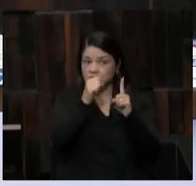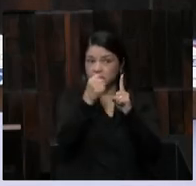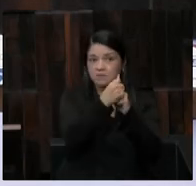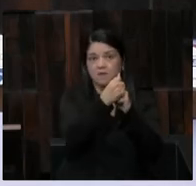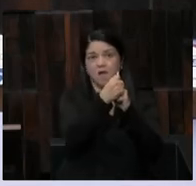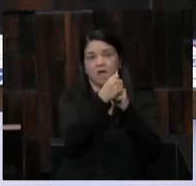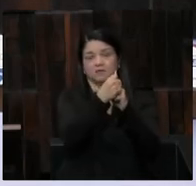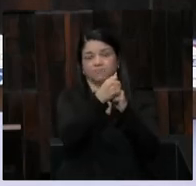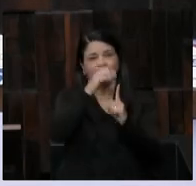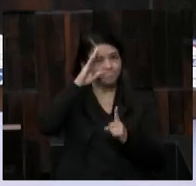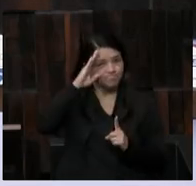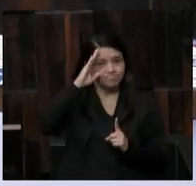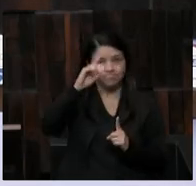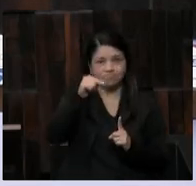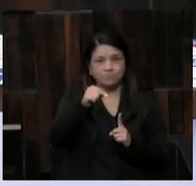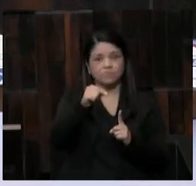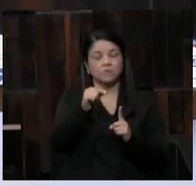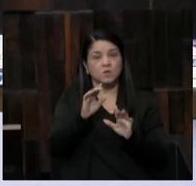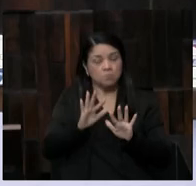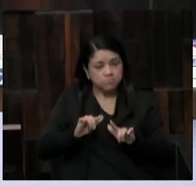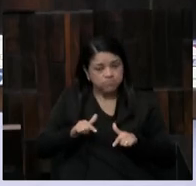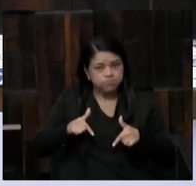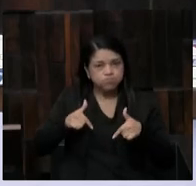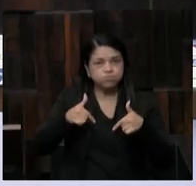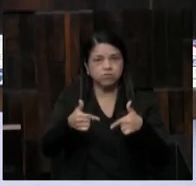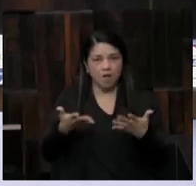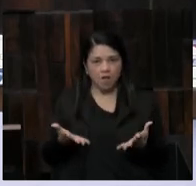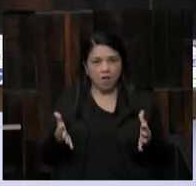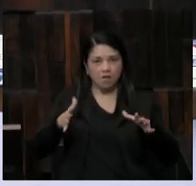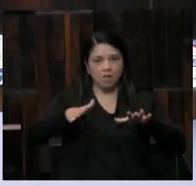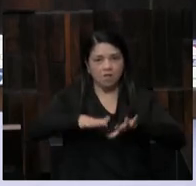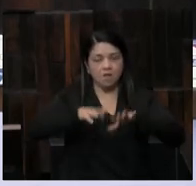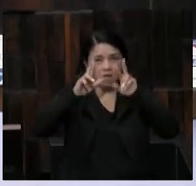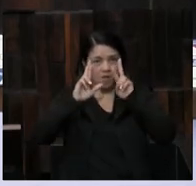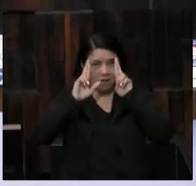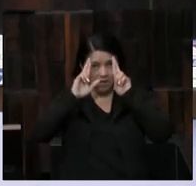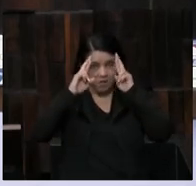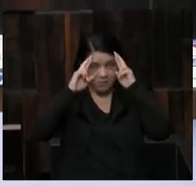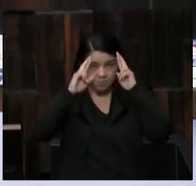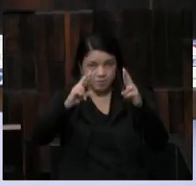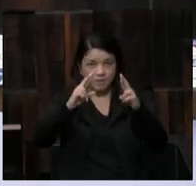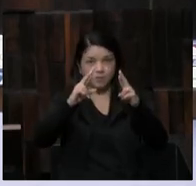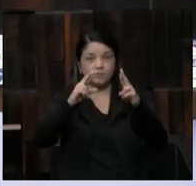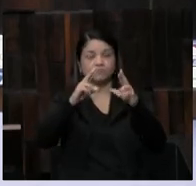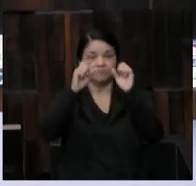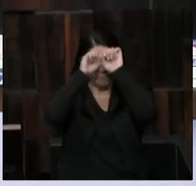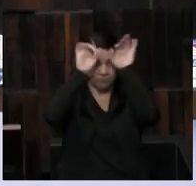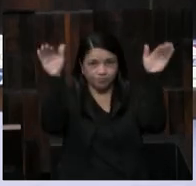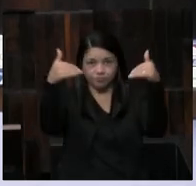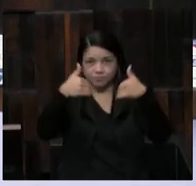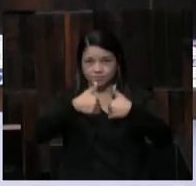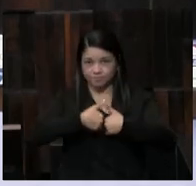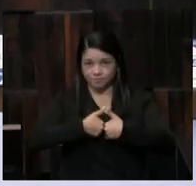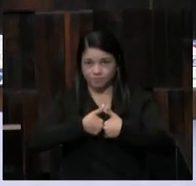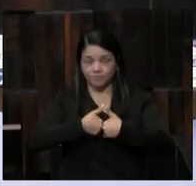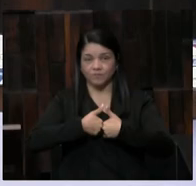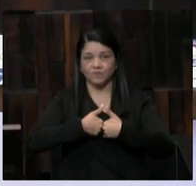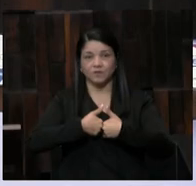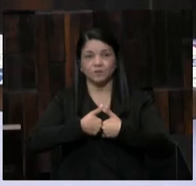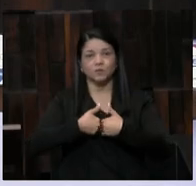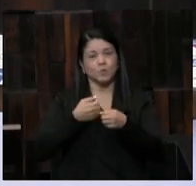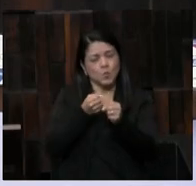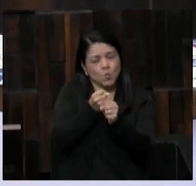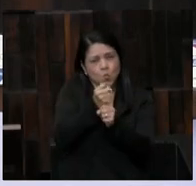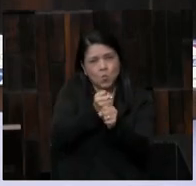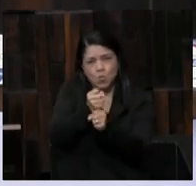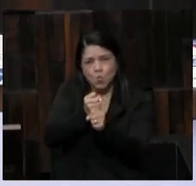todo se empenhe em promover a inclusão e o respeito às pessoas no espectro autista durante todo o